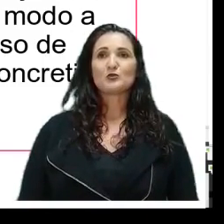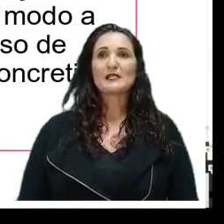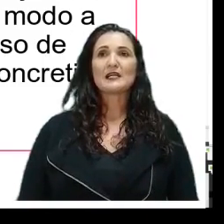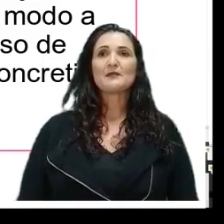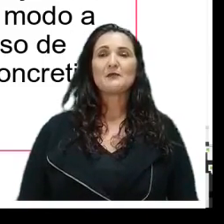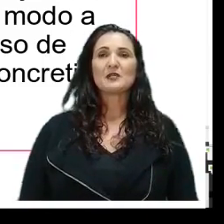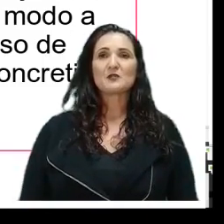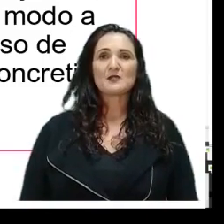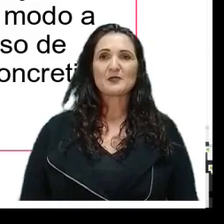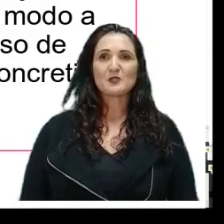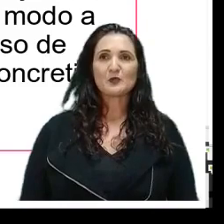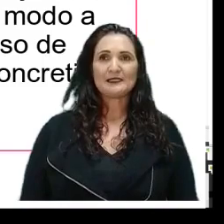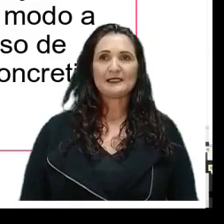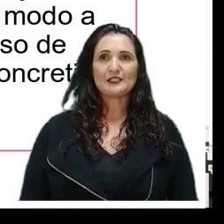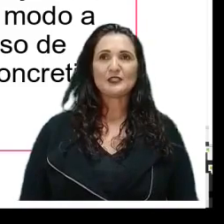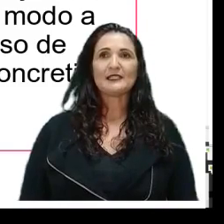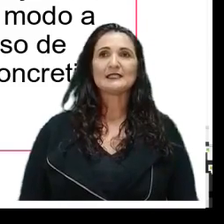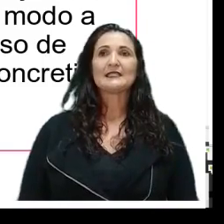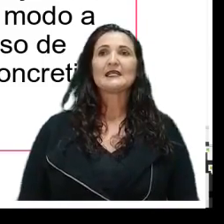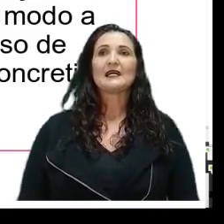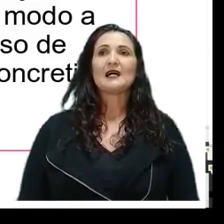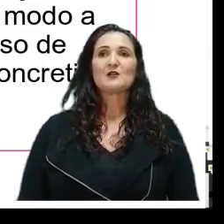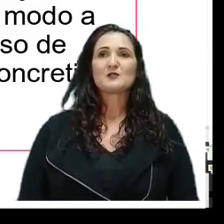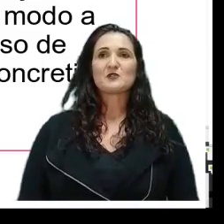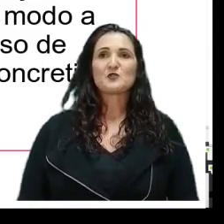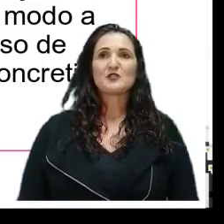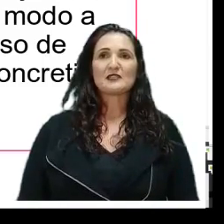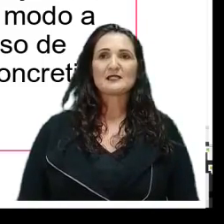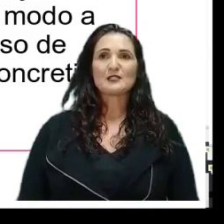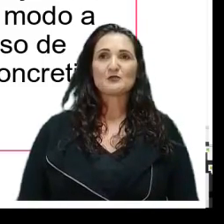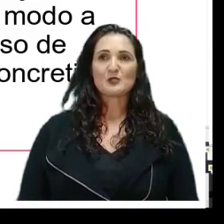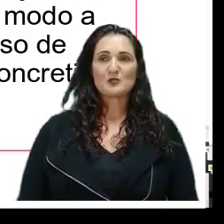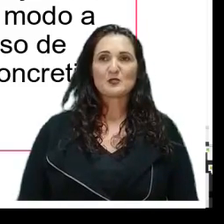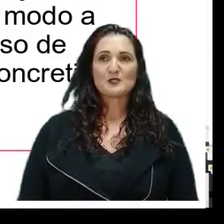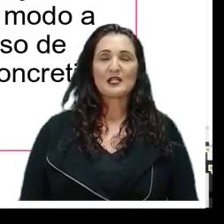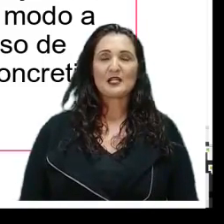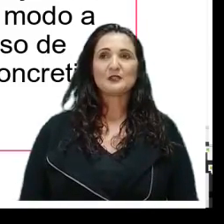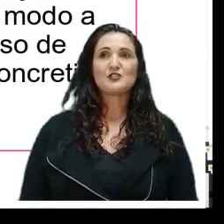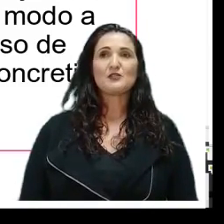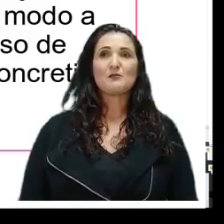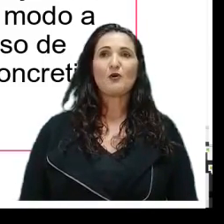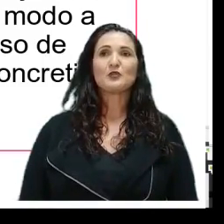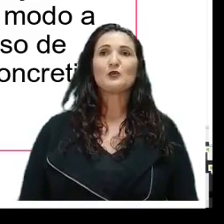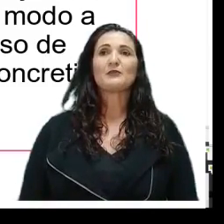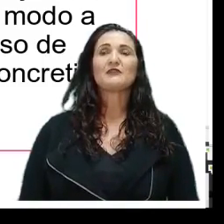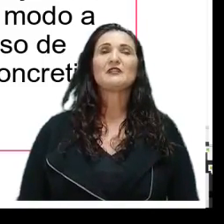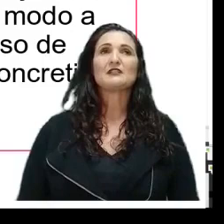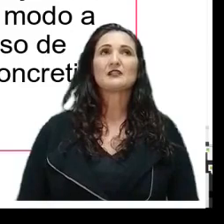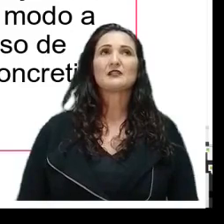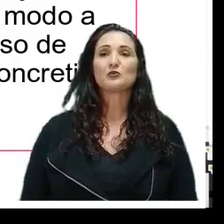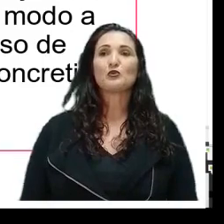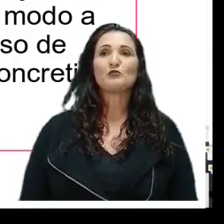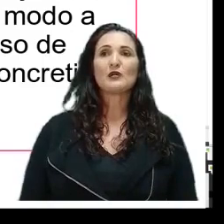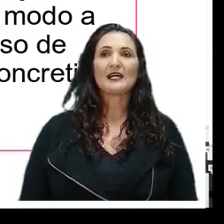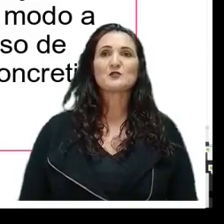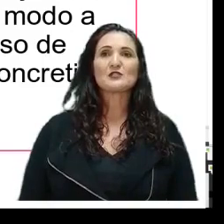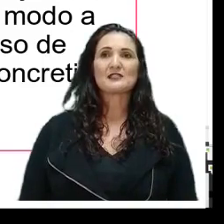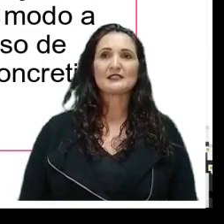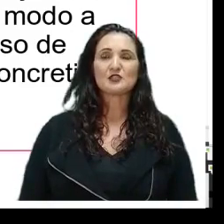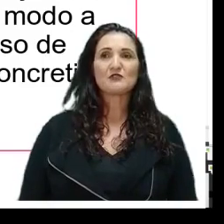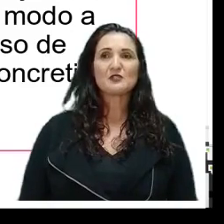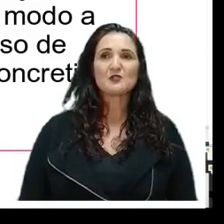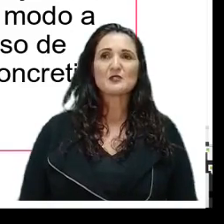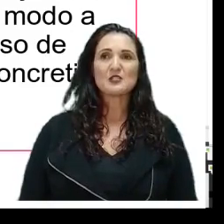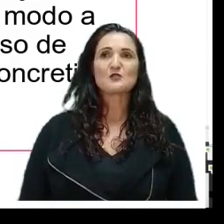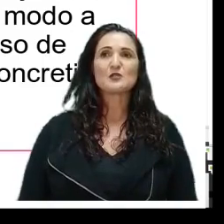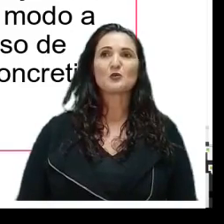como os encaminhamentos à pessoa atendida aos serviços de atenção psicossocial, de modo a prevenir que um novo caso de